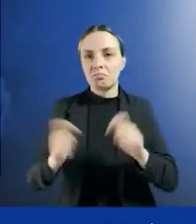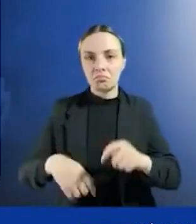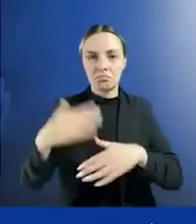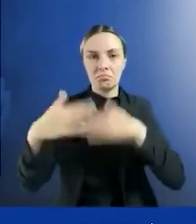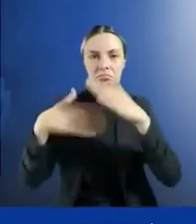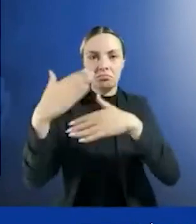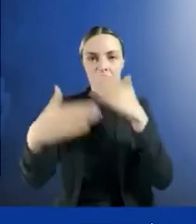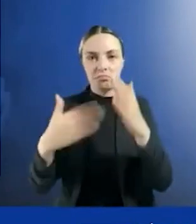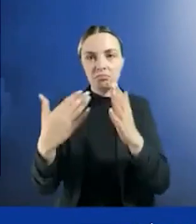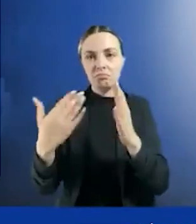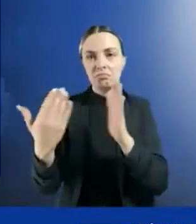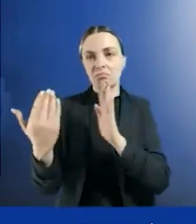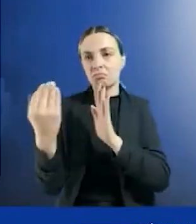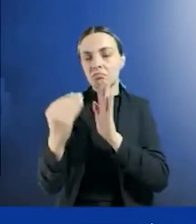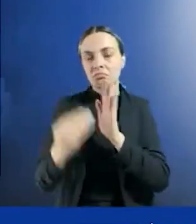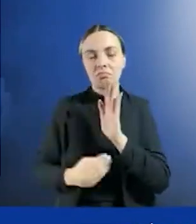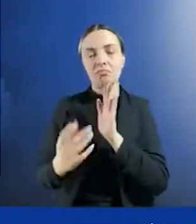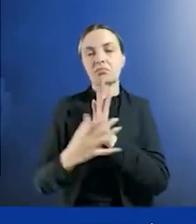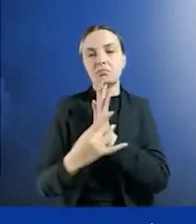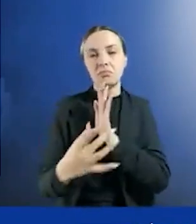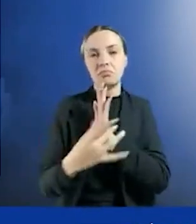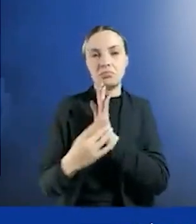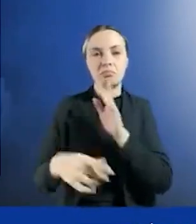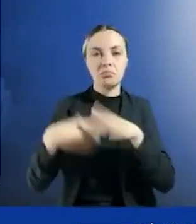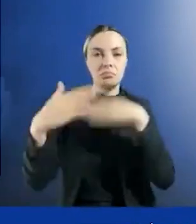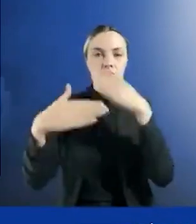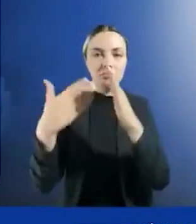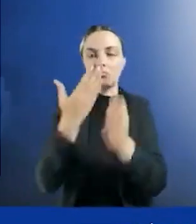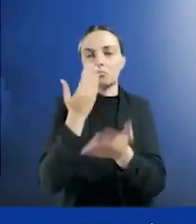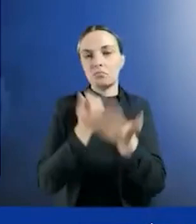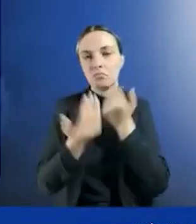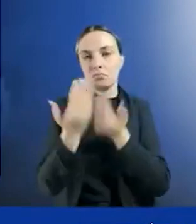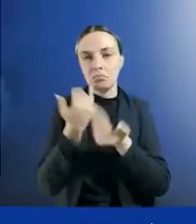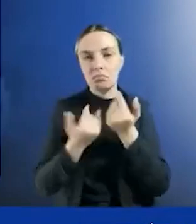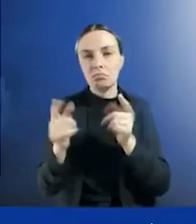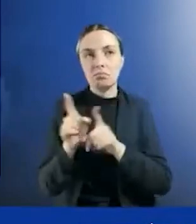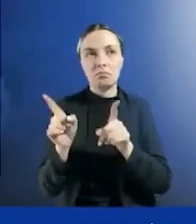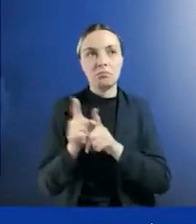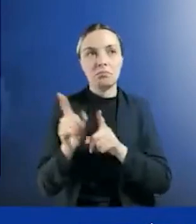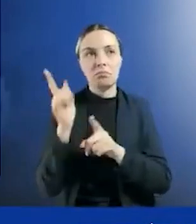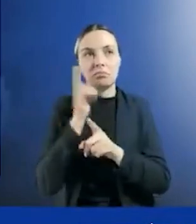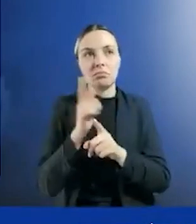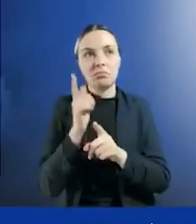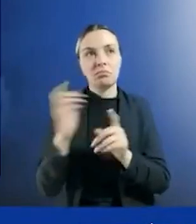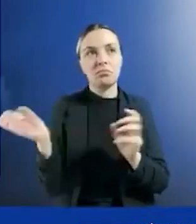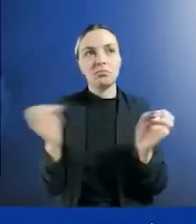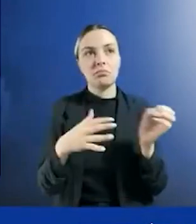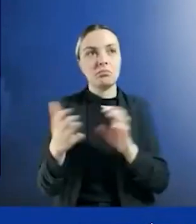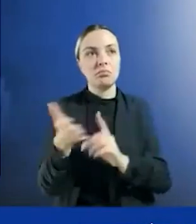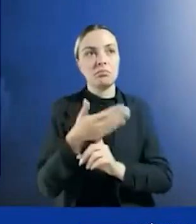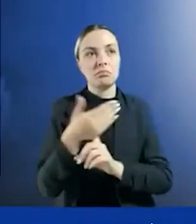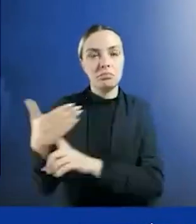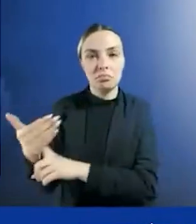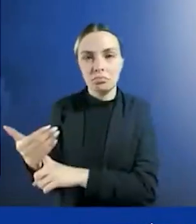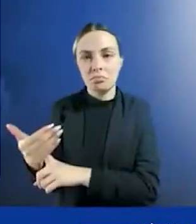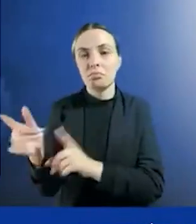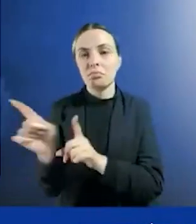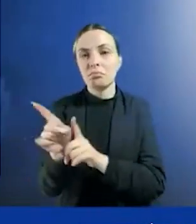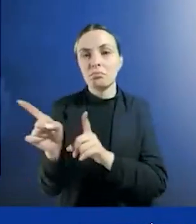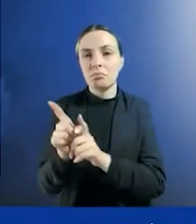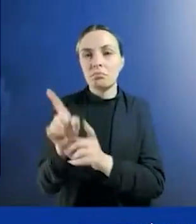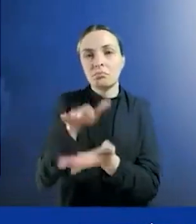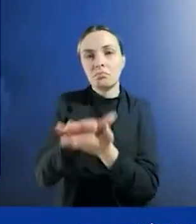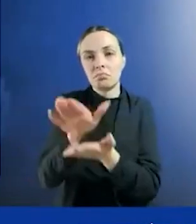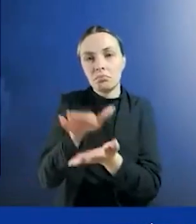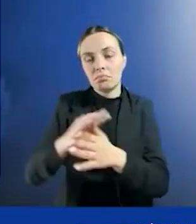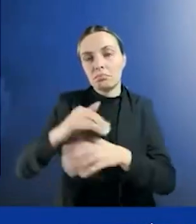como potência de produção de alimentos, com incorporação de novas tecnologias e aumento de produtividade. E